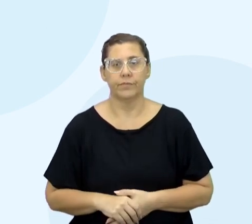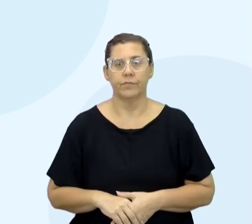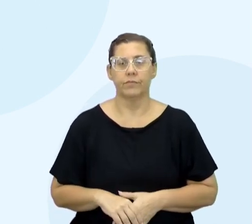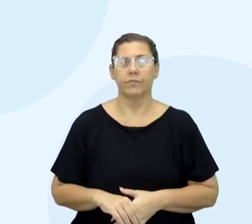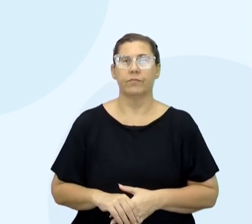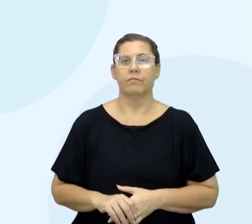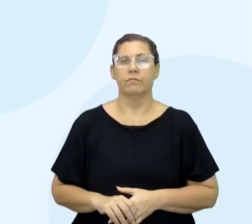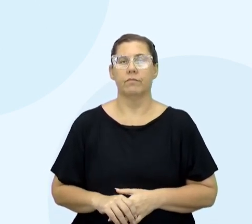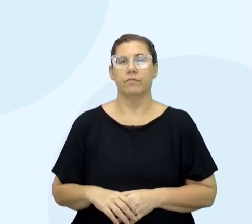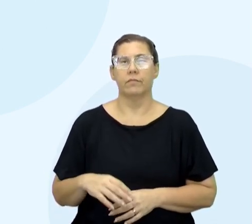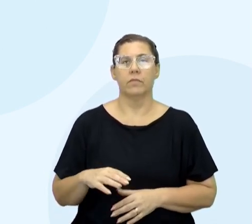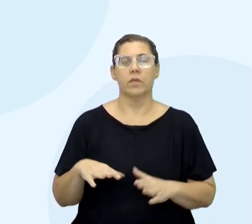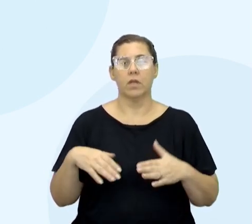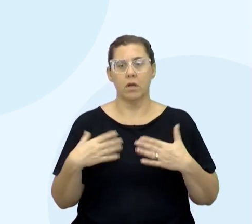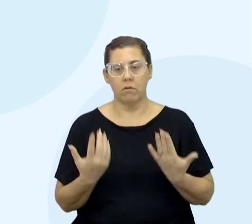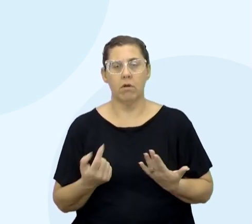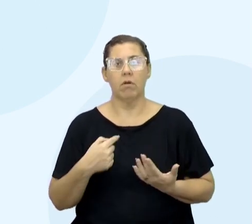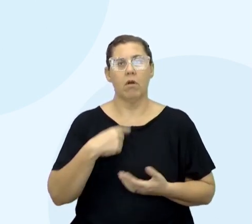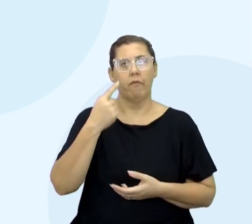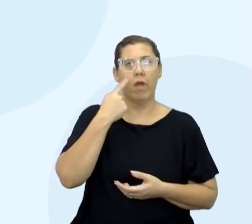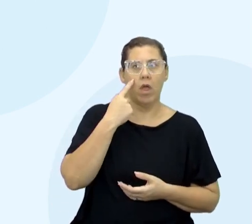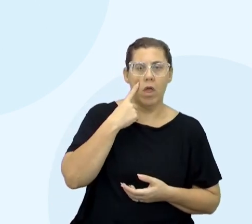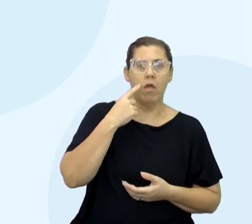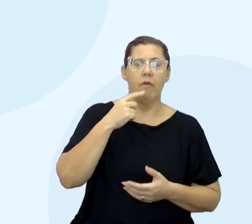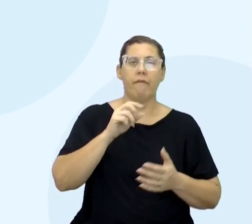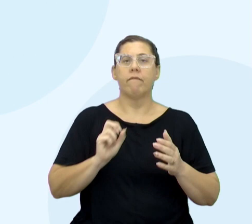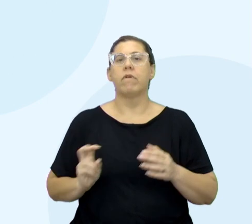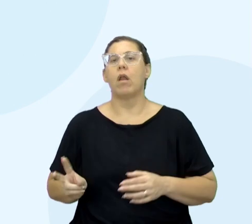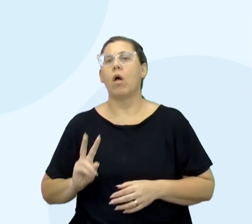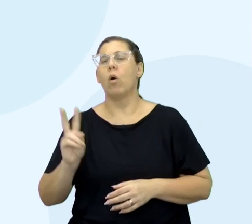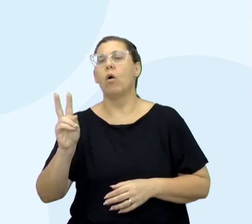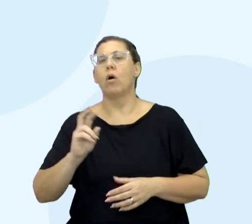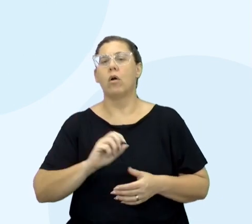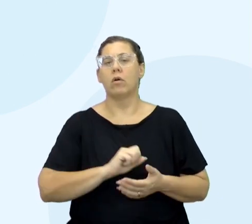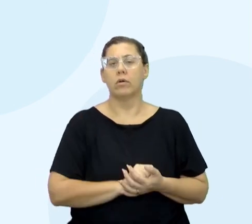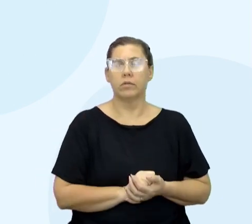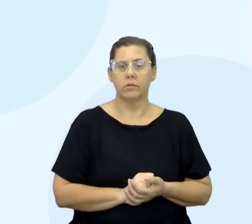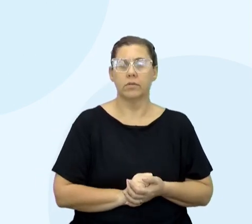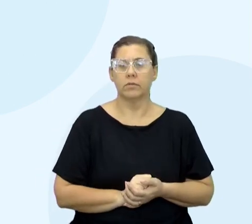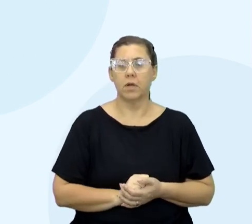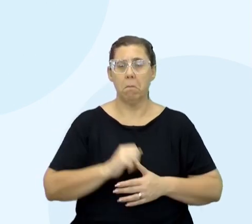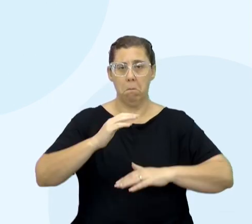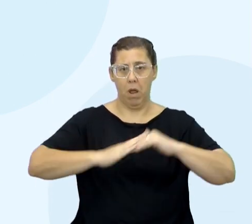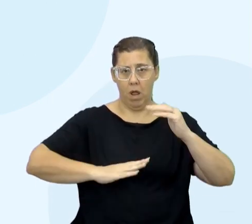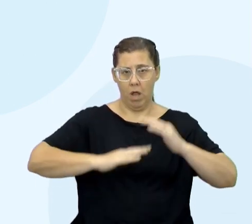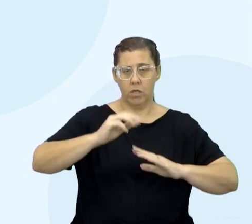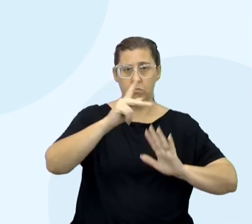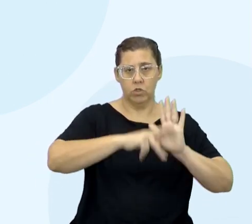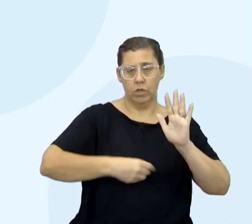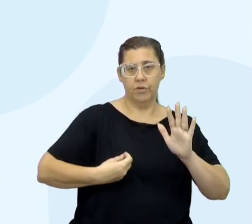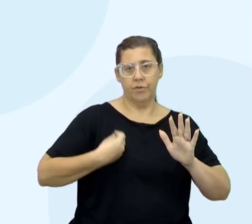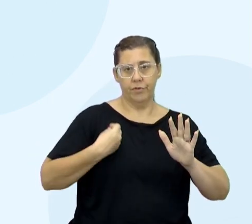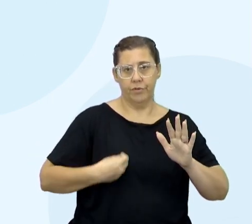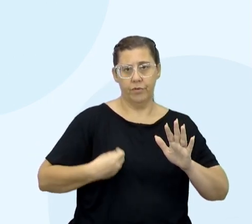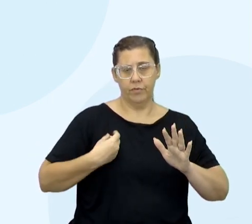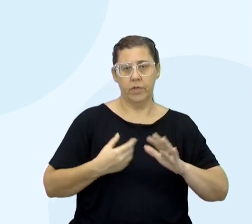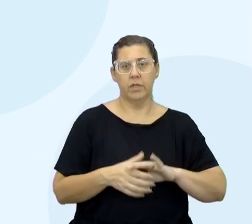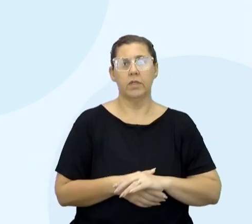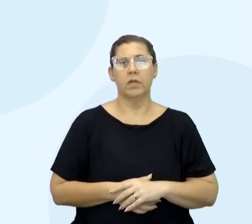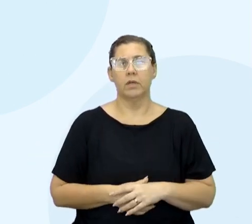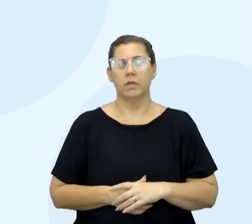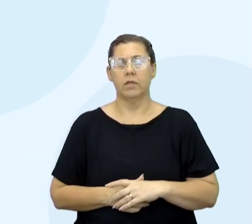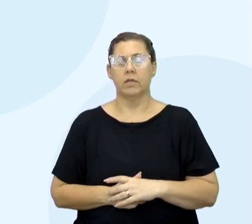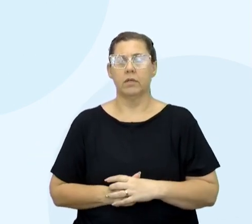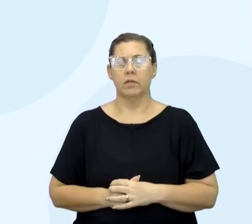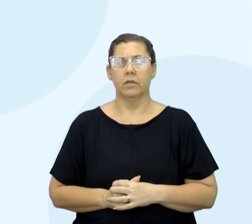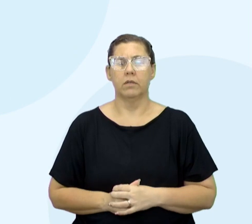E aí a gente tinha que estimar os valores, né? Então, a atividade aí do nosso projeto de vida, do que a gente quer para a nossa